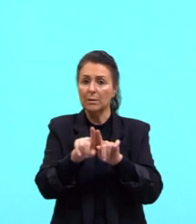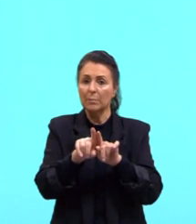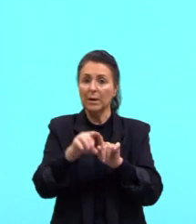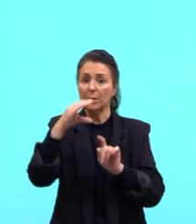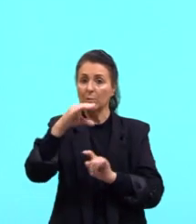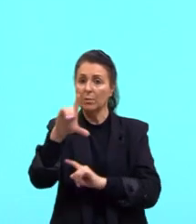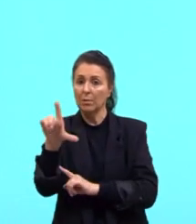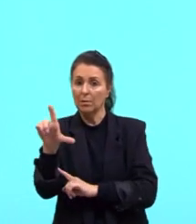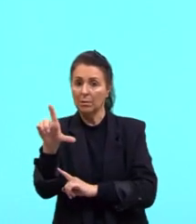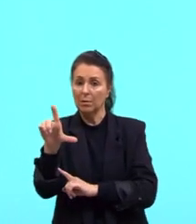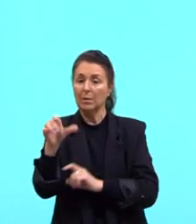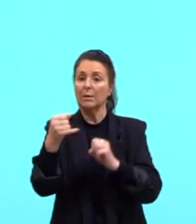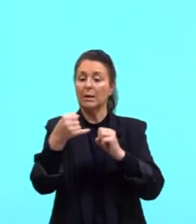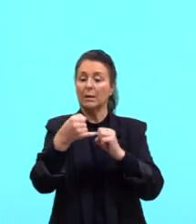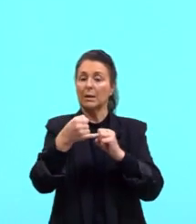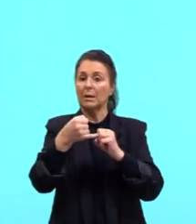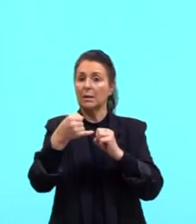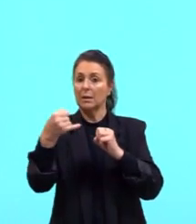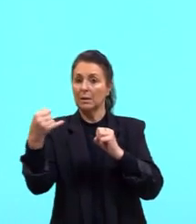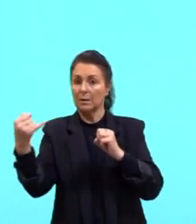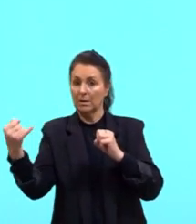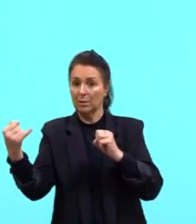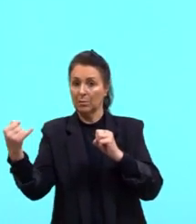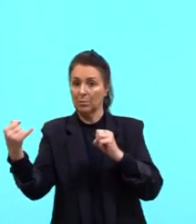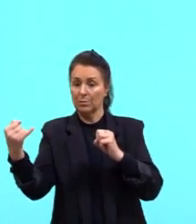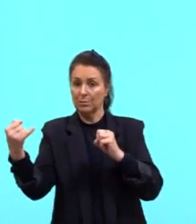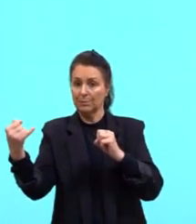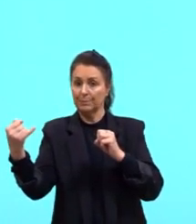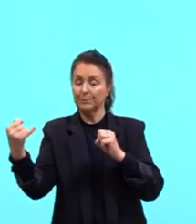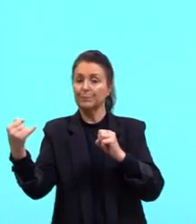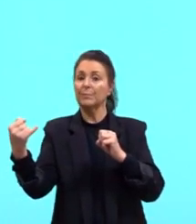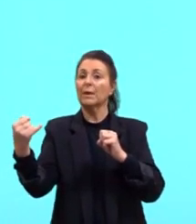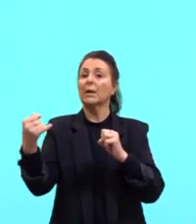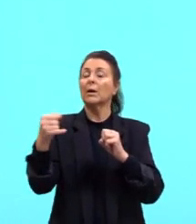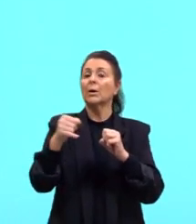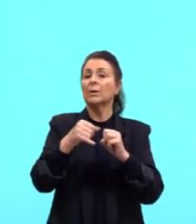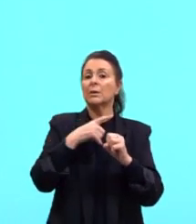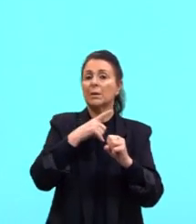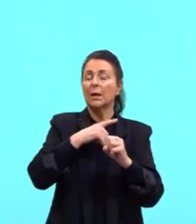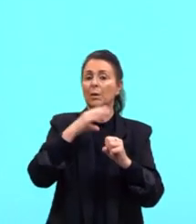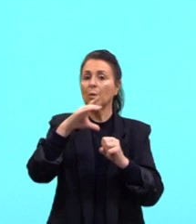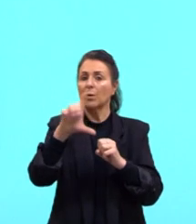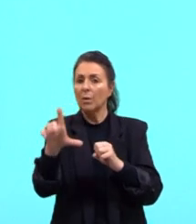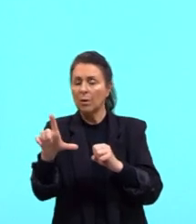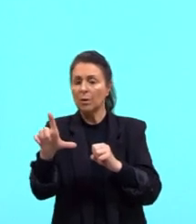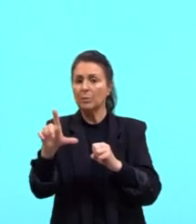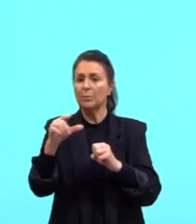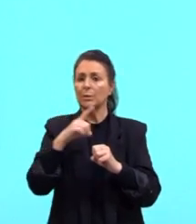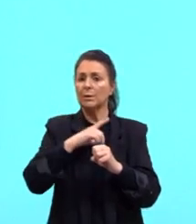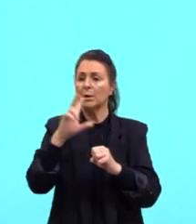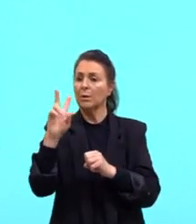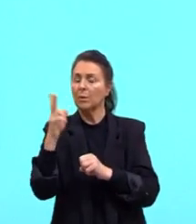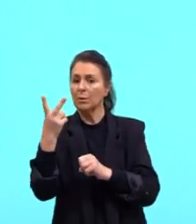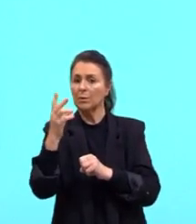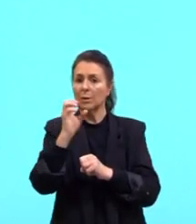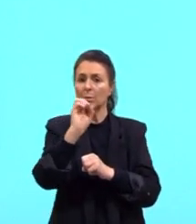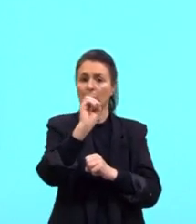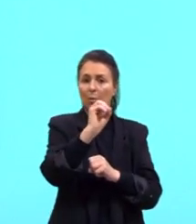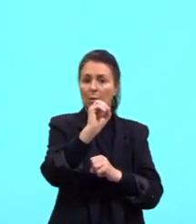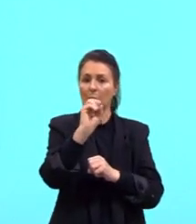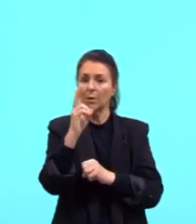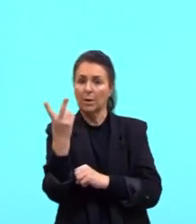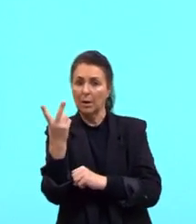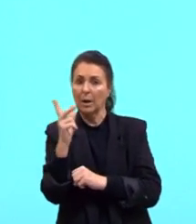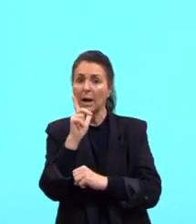cloreto de sódio eu voltei íons sódio eu vou ter uns cloro eu voltei uns hidrogênio e o o h porque a